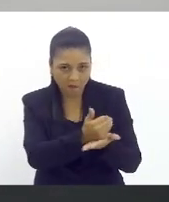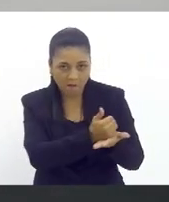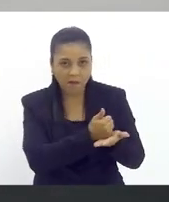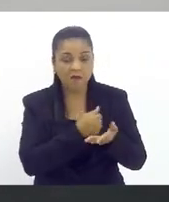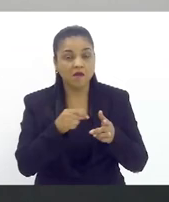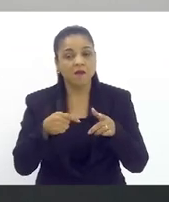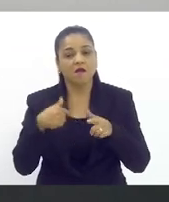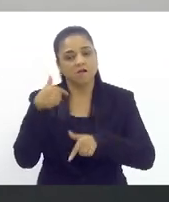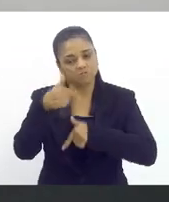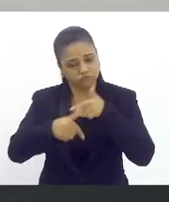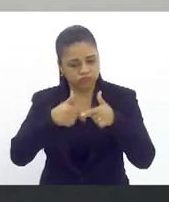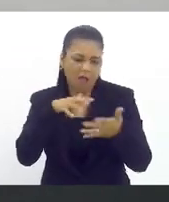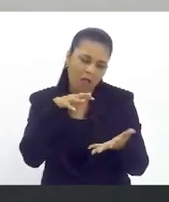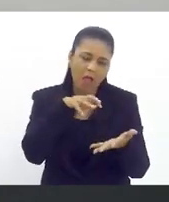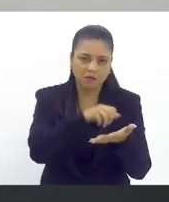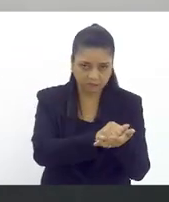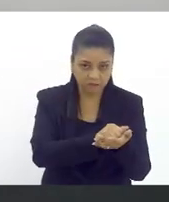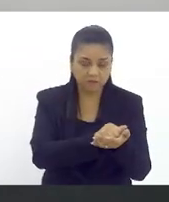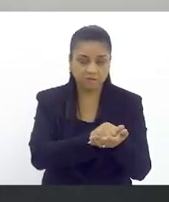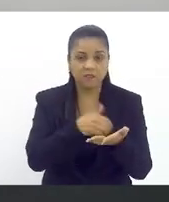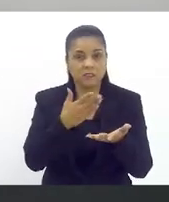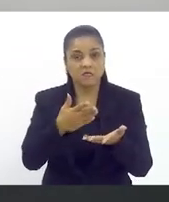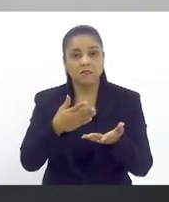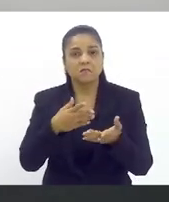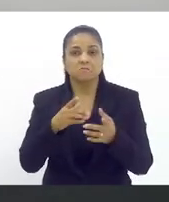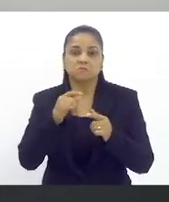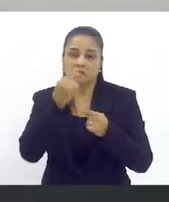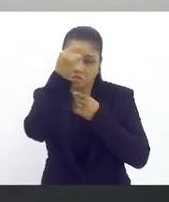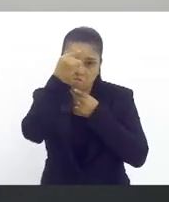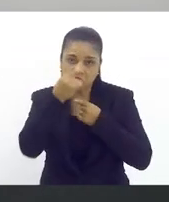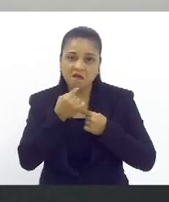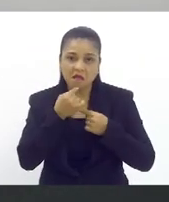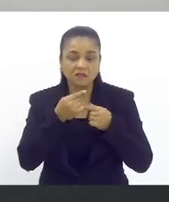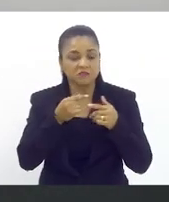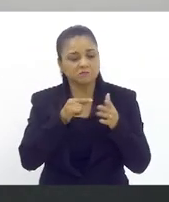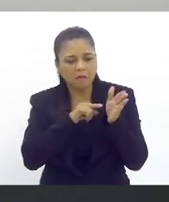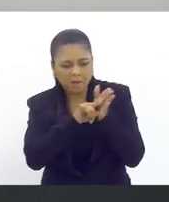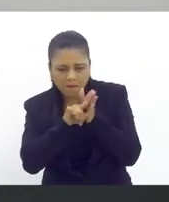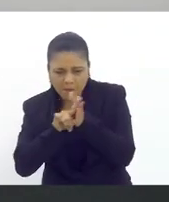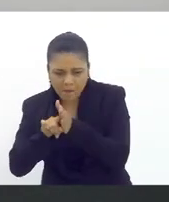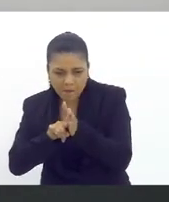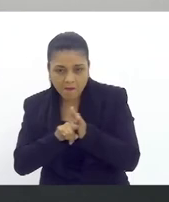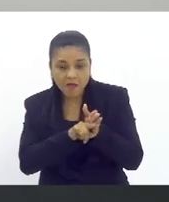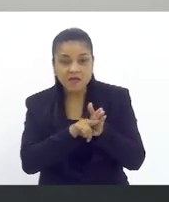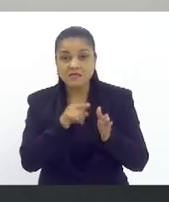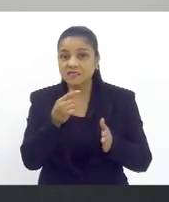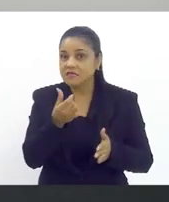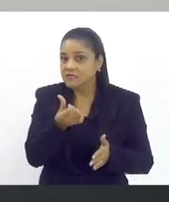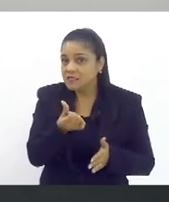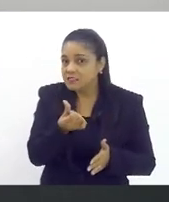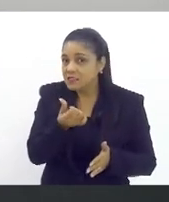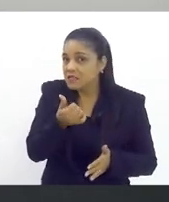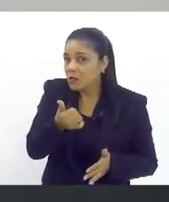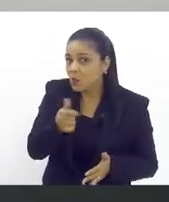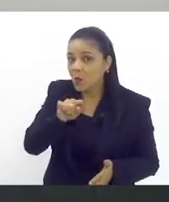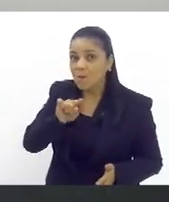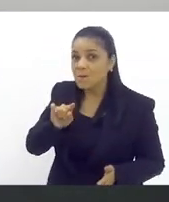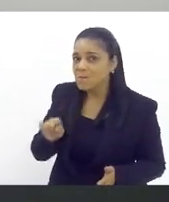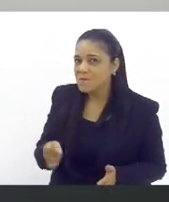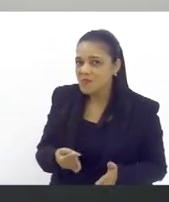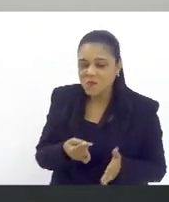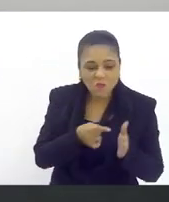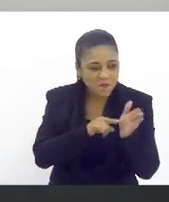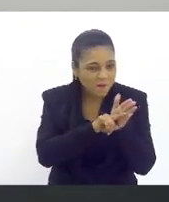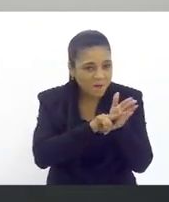precisa de ir para o campo que possa trabalhar com a imagem você tem que ver um por um 61 mil Pelo que eu sei